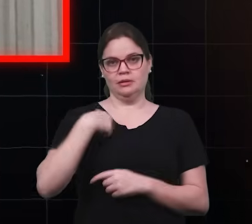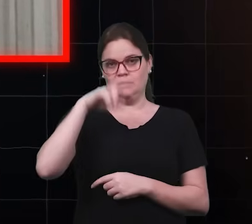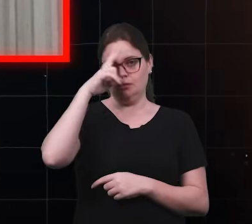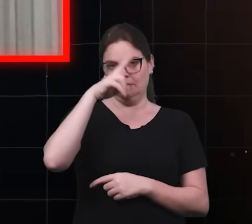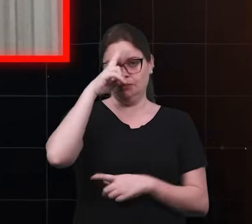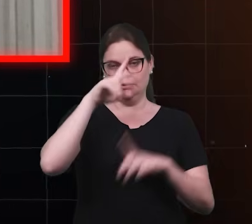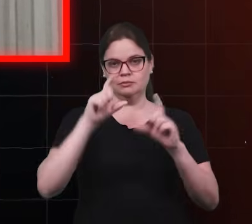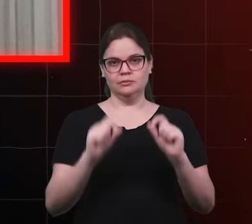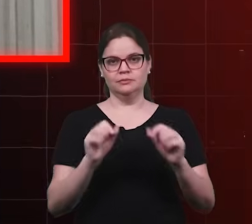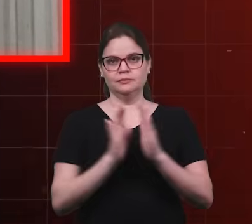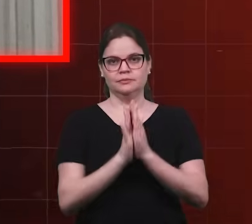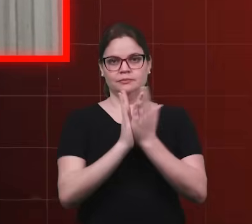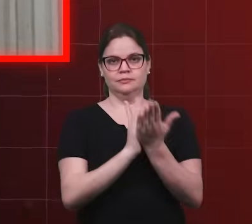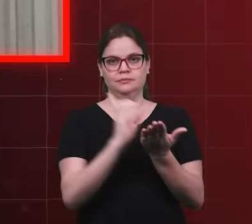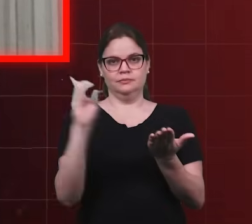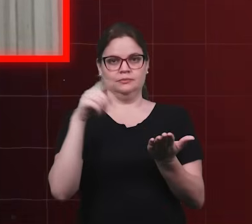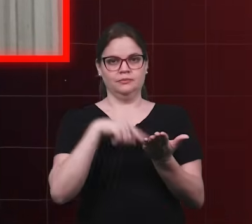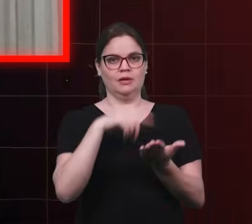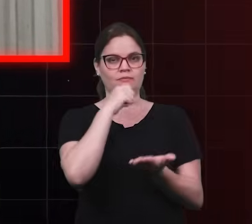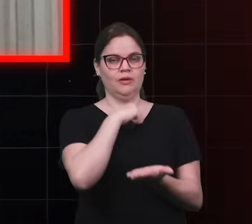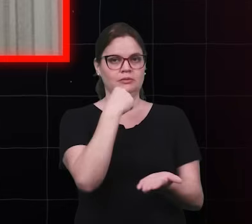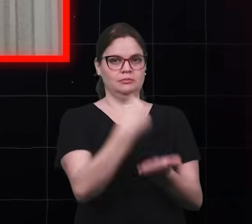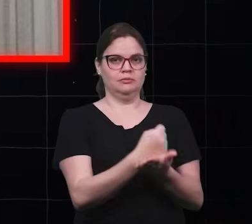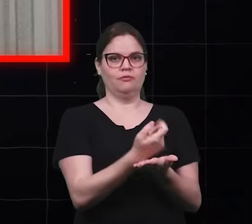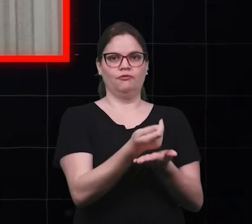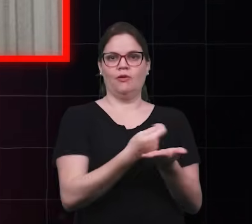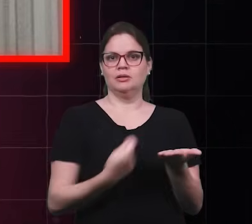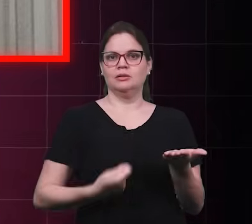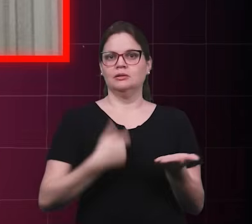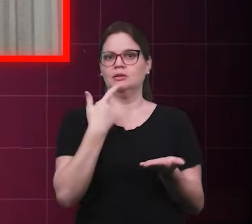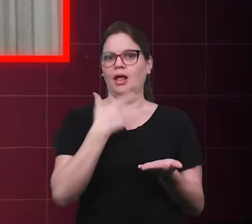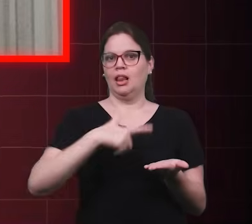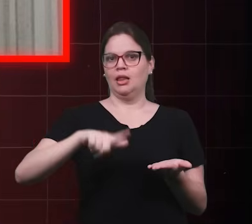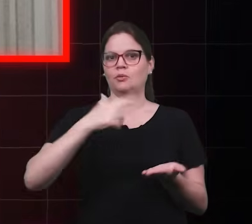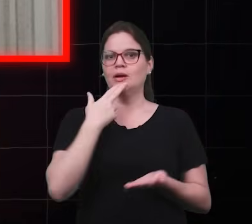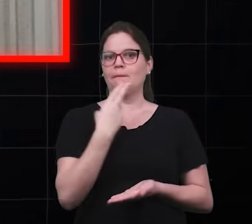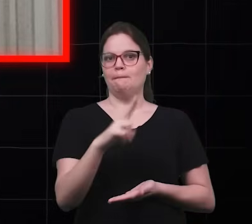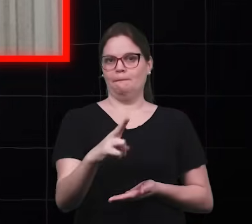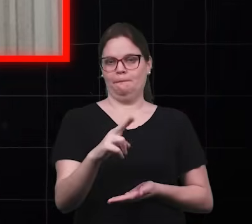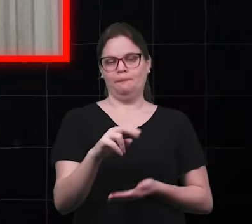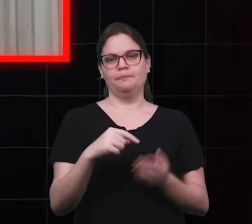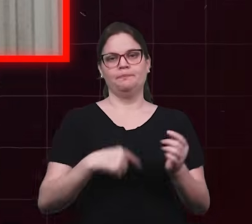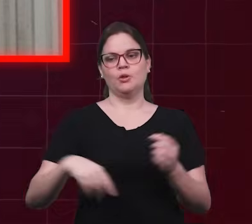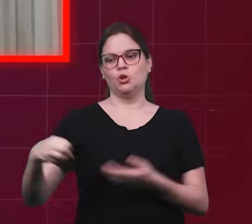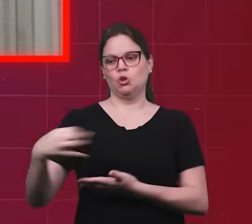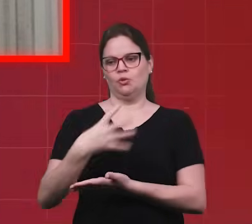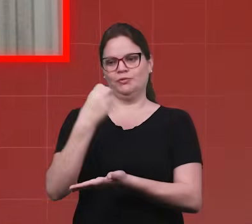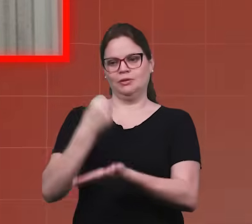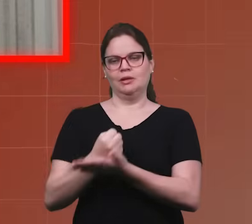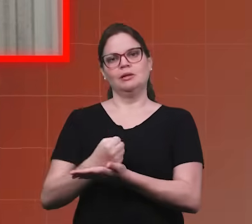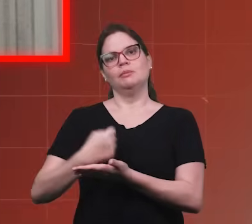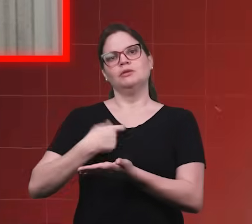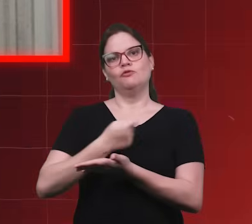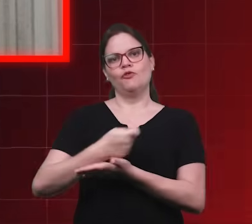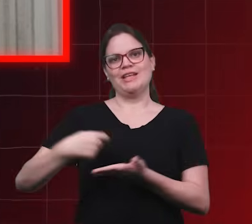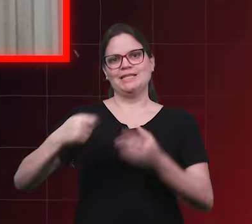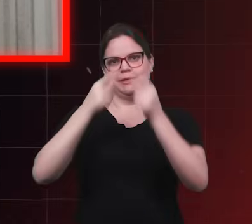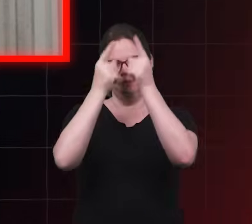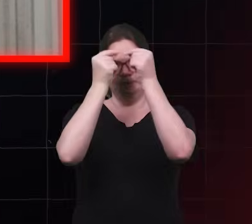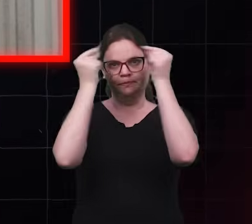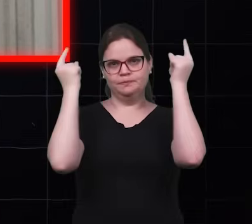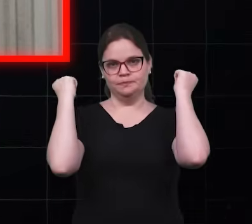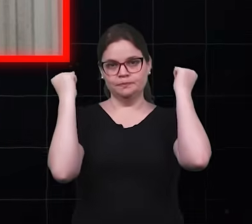a Bíblia, o Antigo Testamento, foi escrito no hebraico e o Novo Testamento no